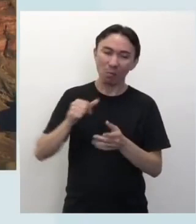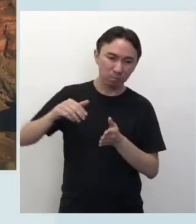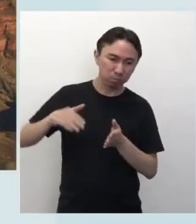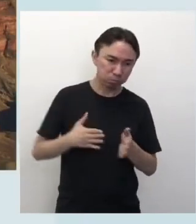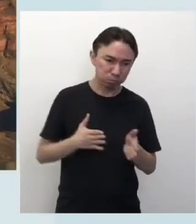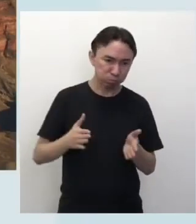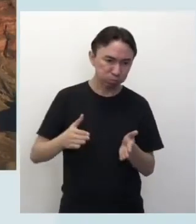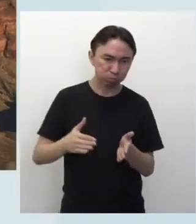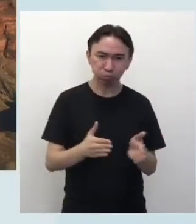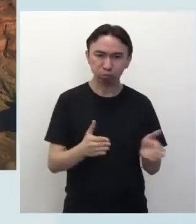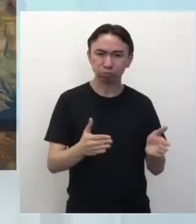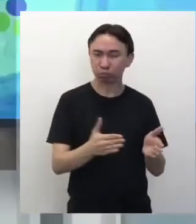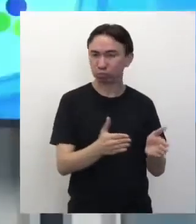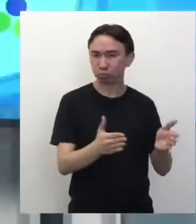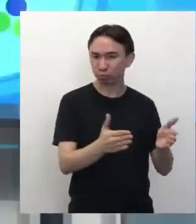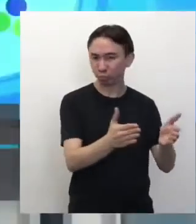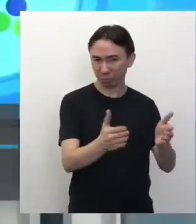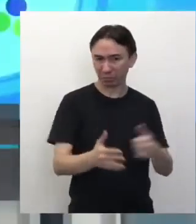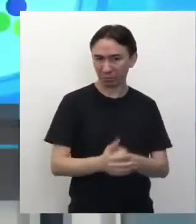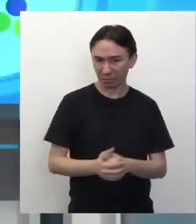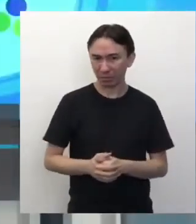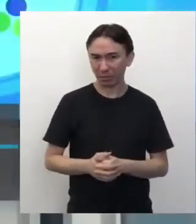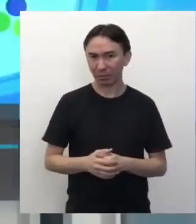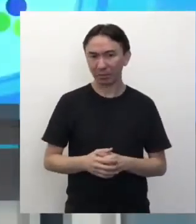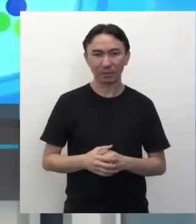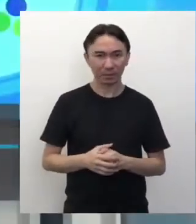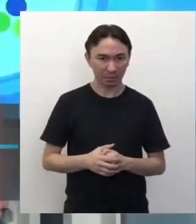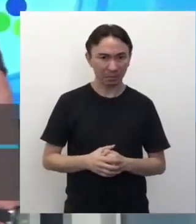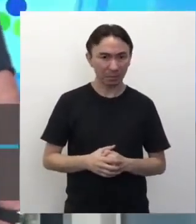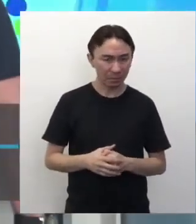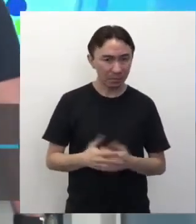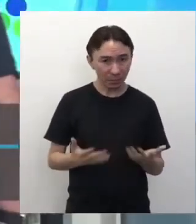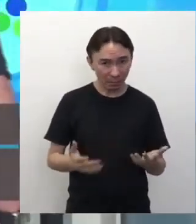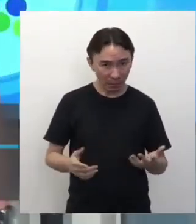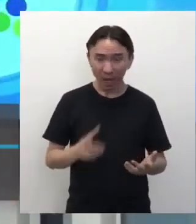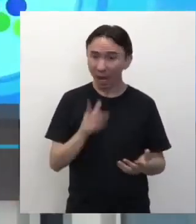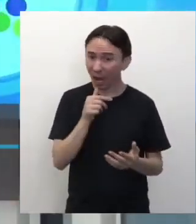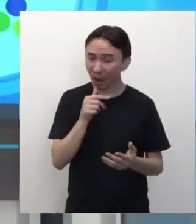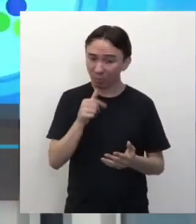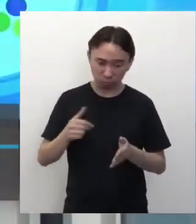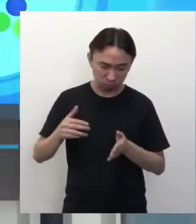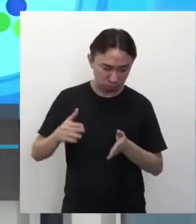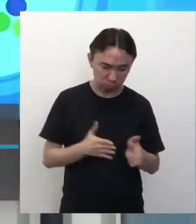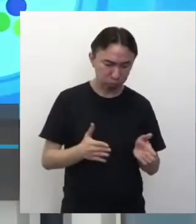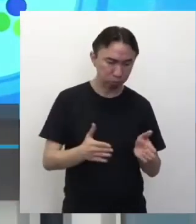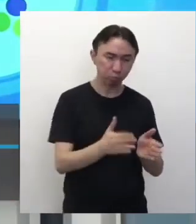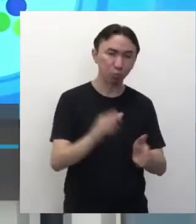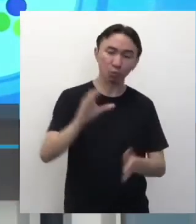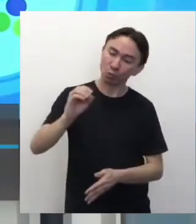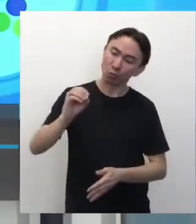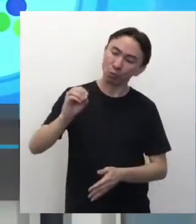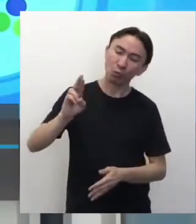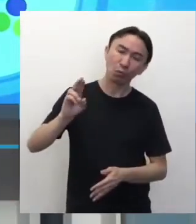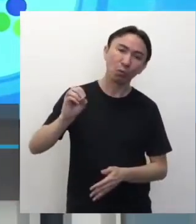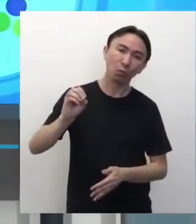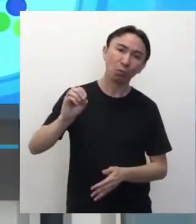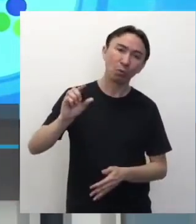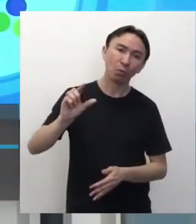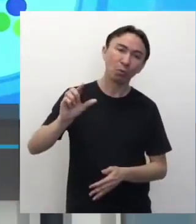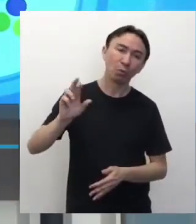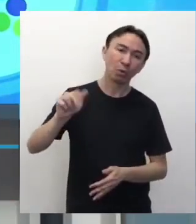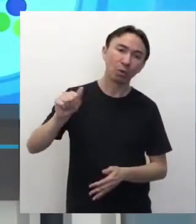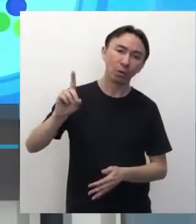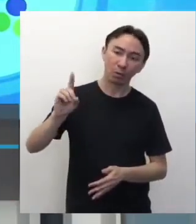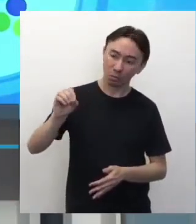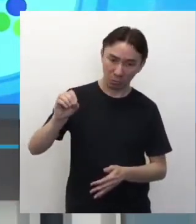formação de ferradura nessa parte aí. O Rio Colorado é um extenso rio dos Estados Unidos, né, então é uma região árida, é uma